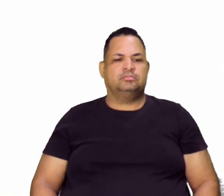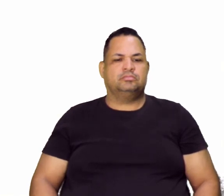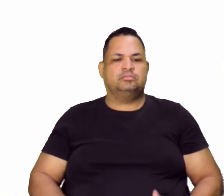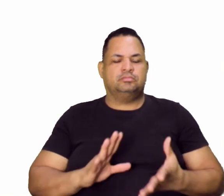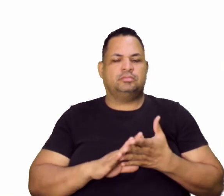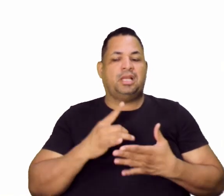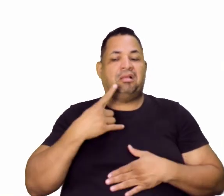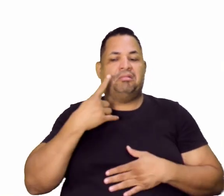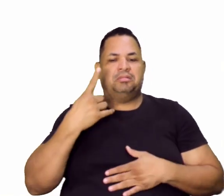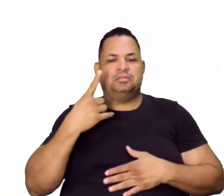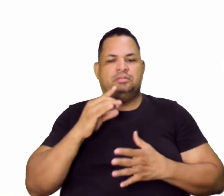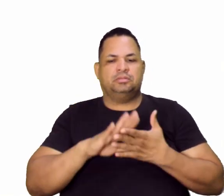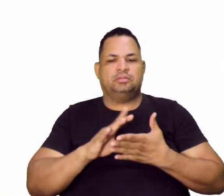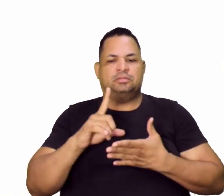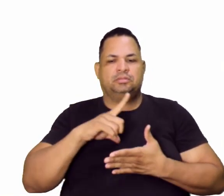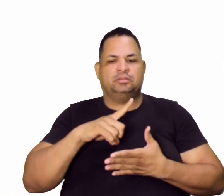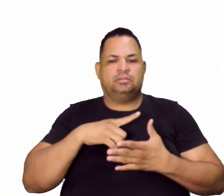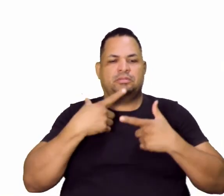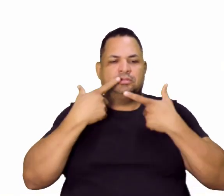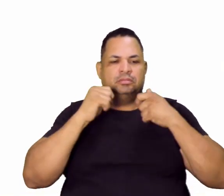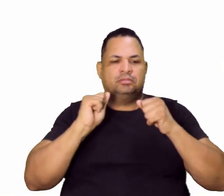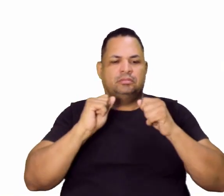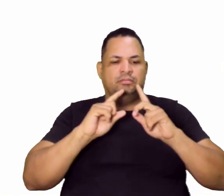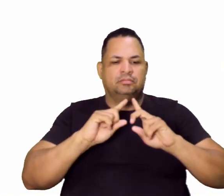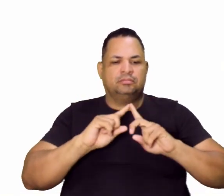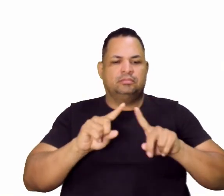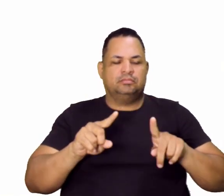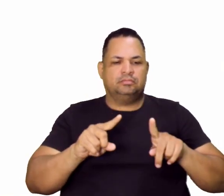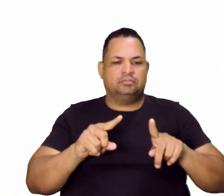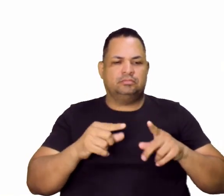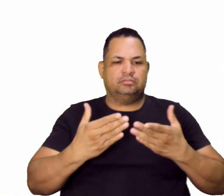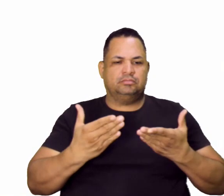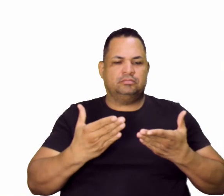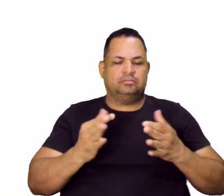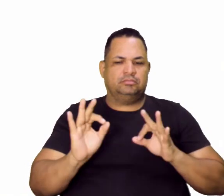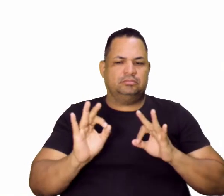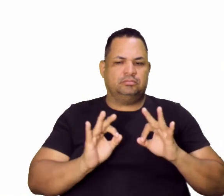de olhar aquilo que a constitui como linguagem, né?